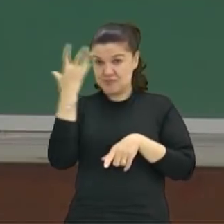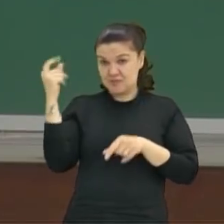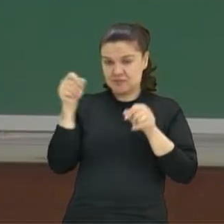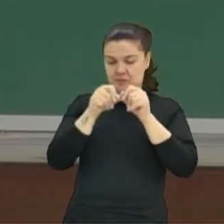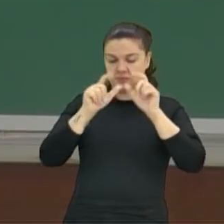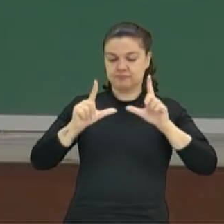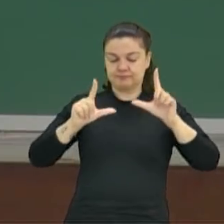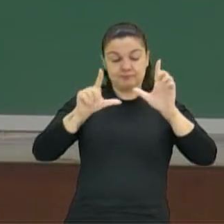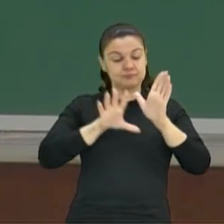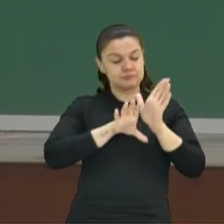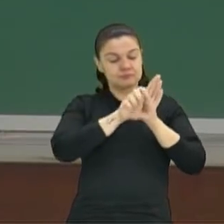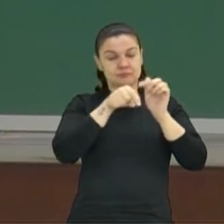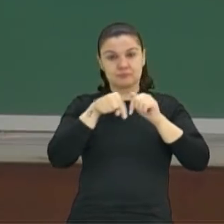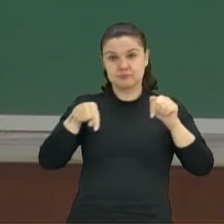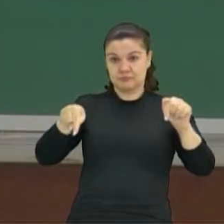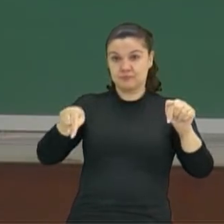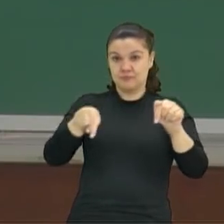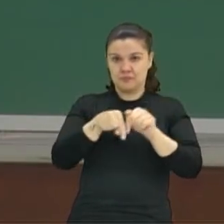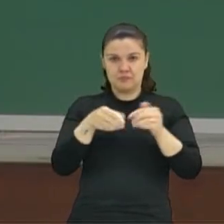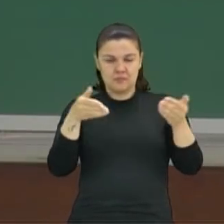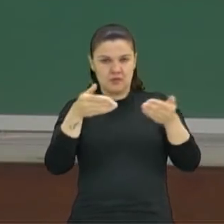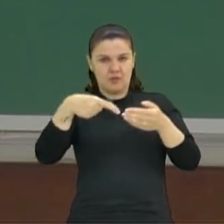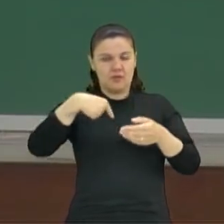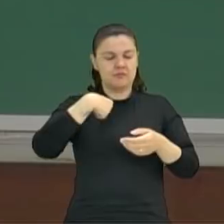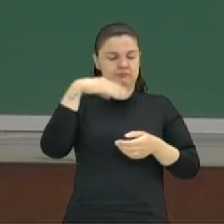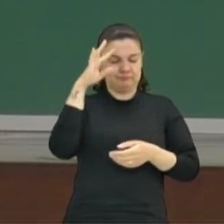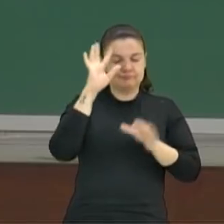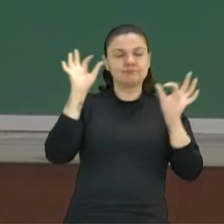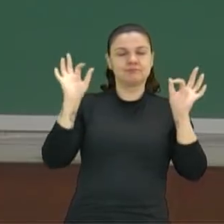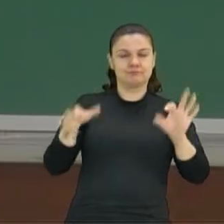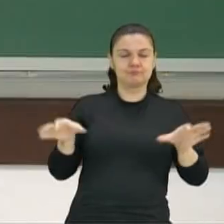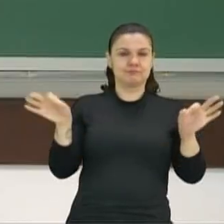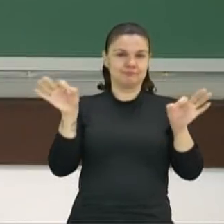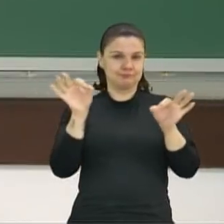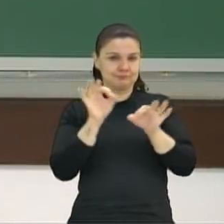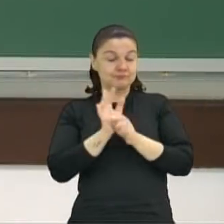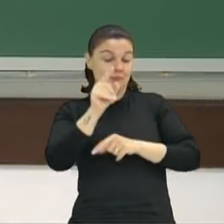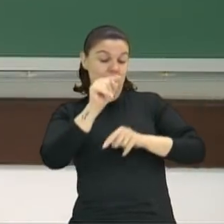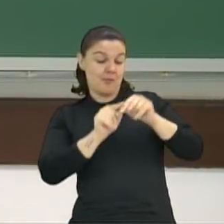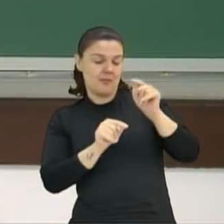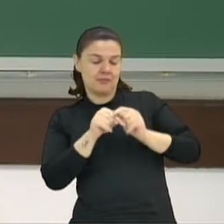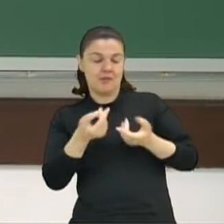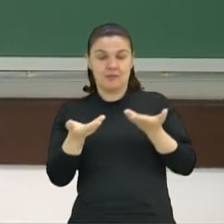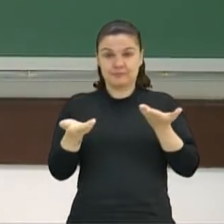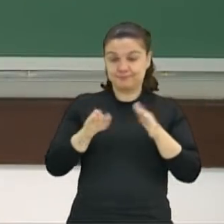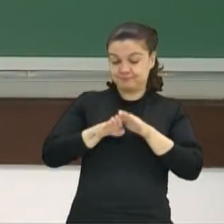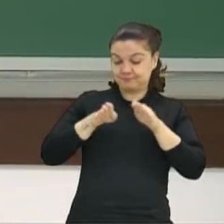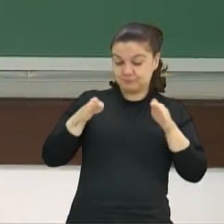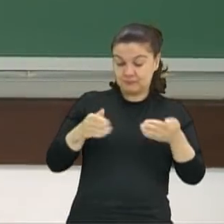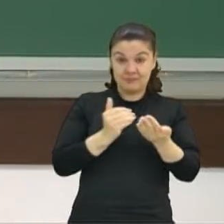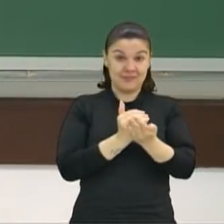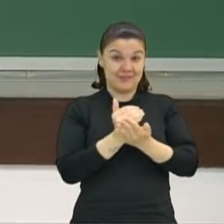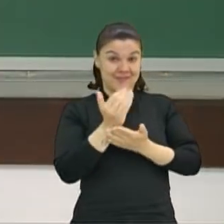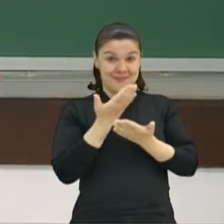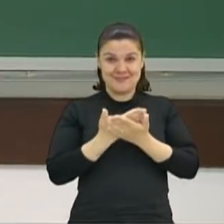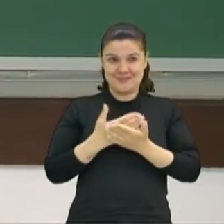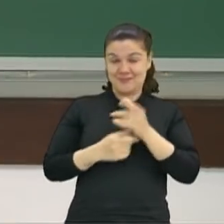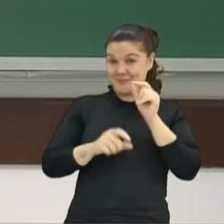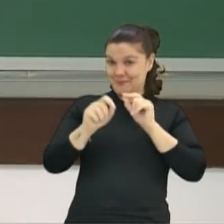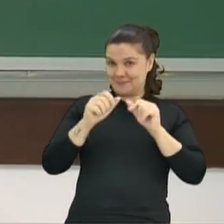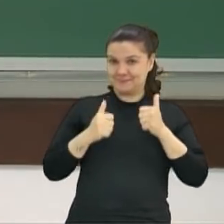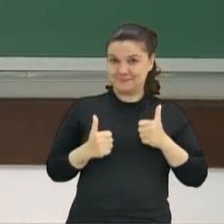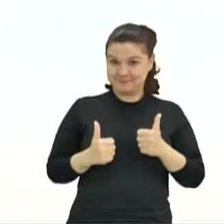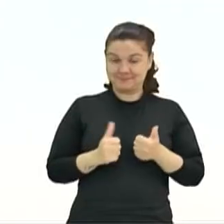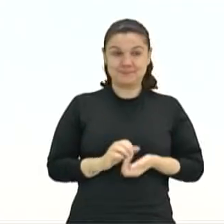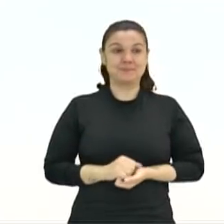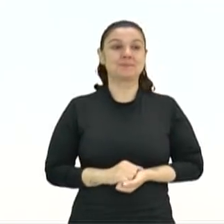acessar o Google Classroom. Agora que eu imagino que vocês já estão com o material de vocês em mãos, vamos dar início à nossa aula de